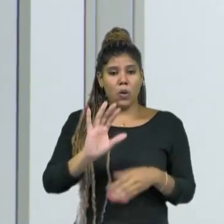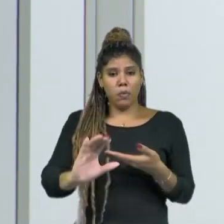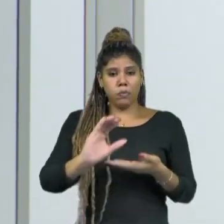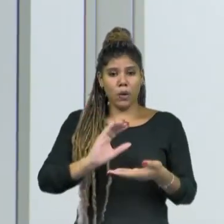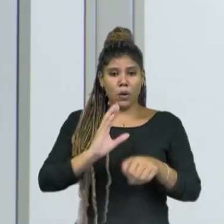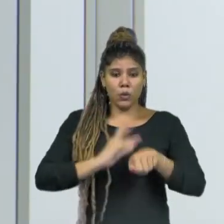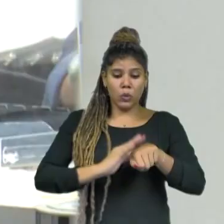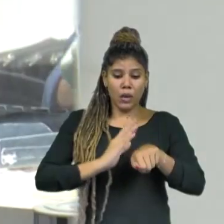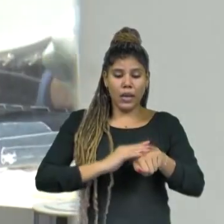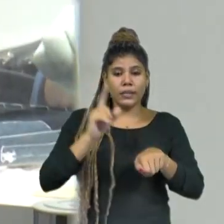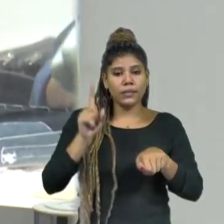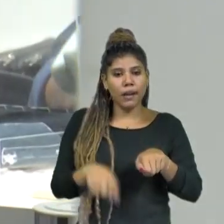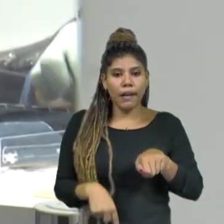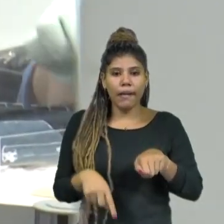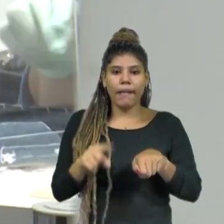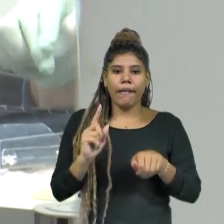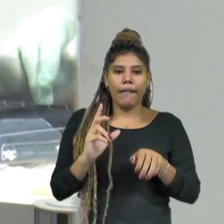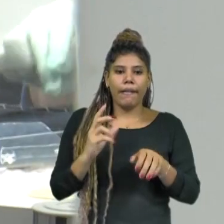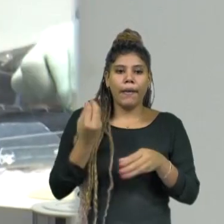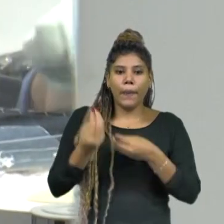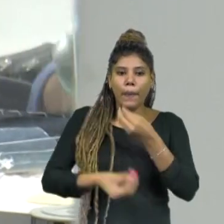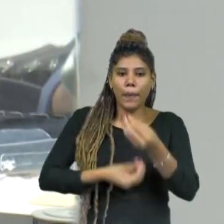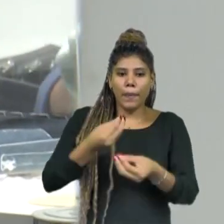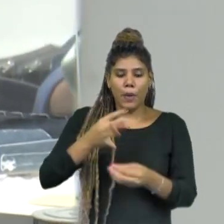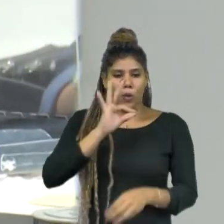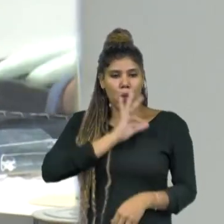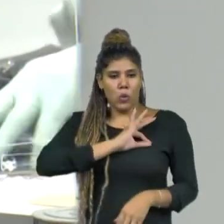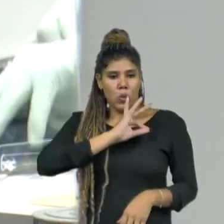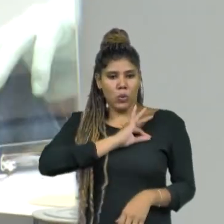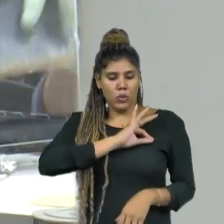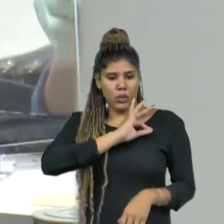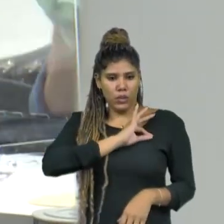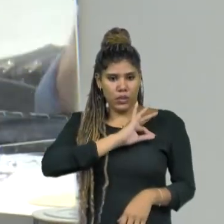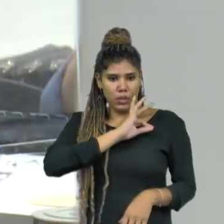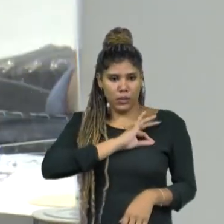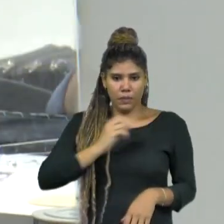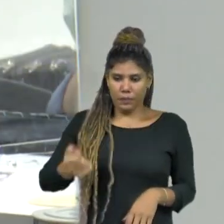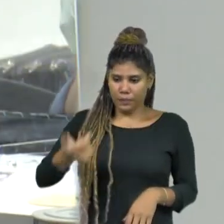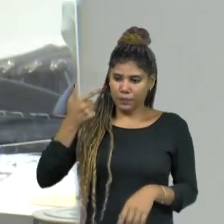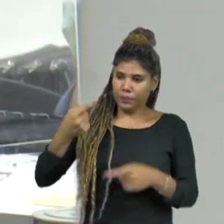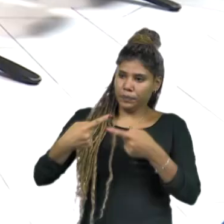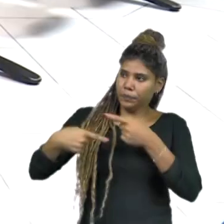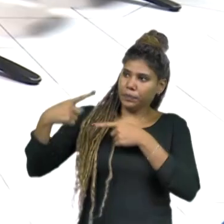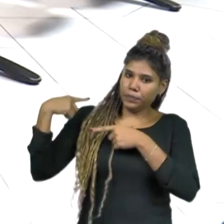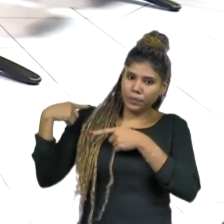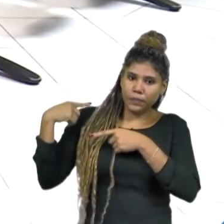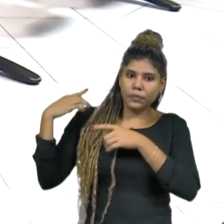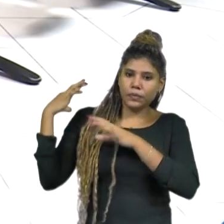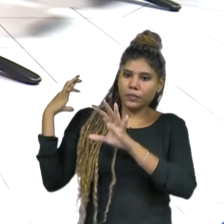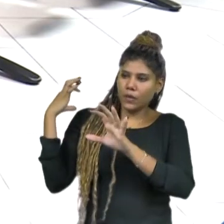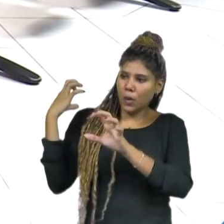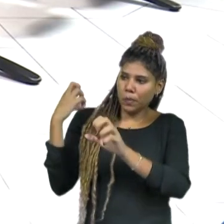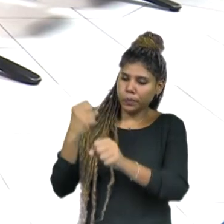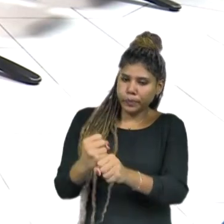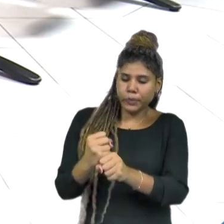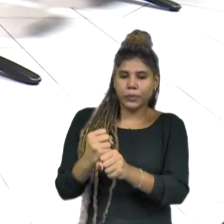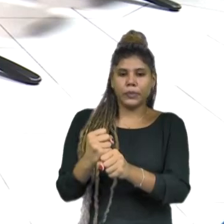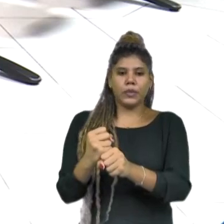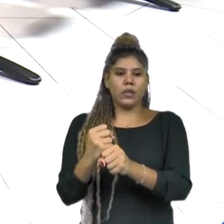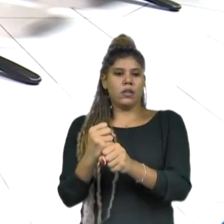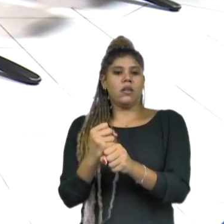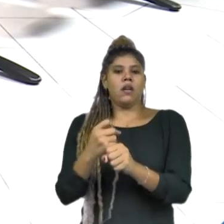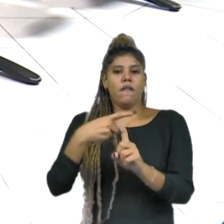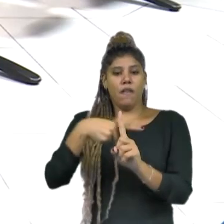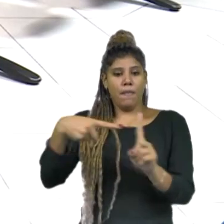da média dos últimos 12 salários de contribuição, os outros 3 benefícios são pagos de acordo com o